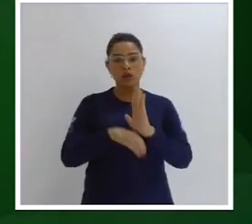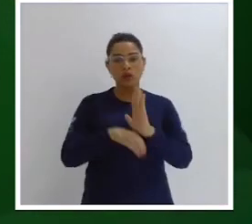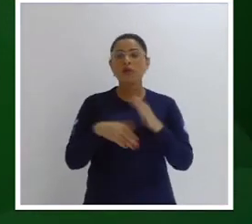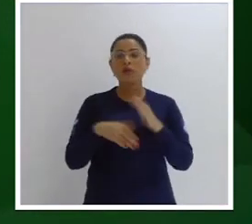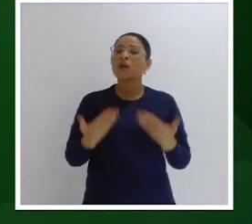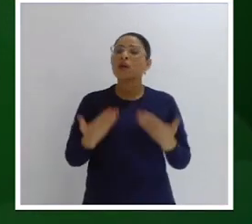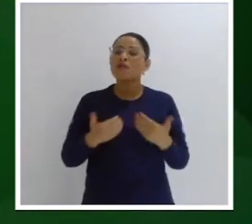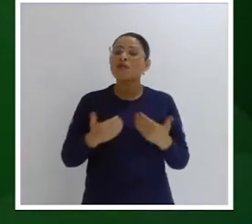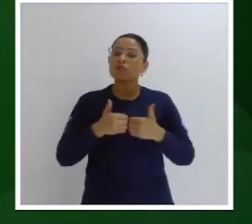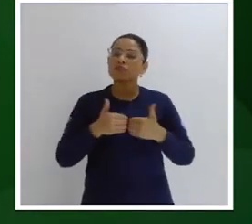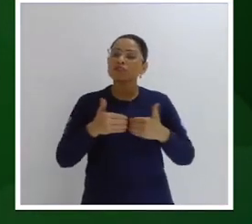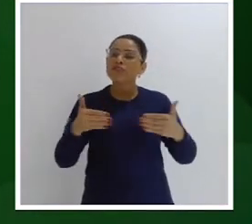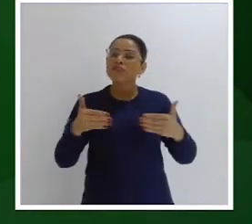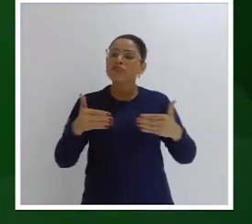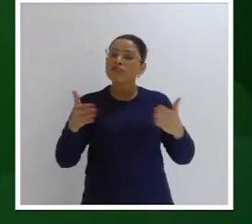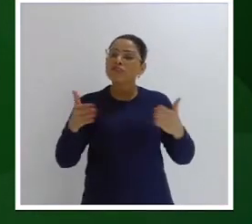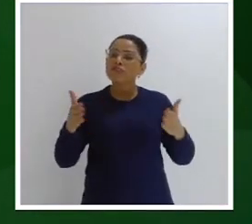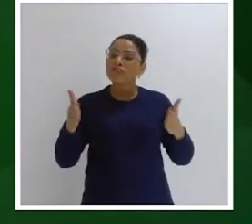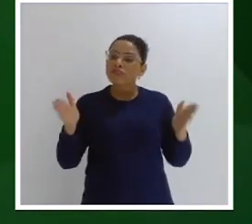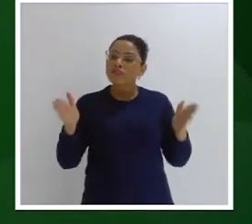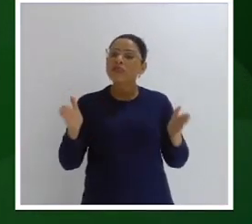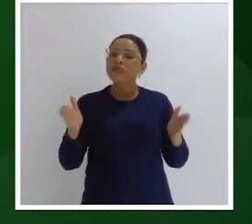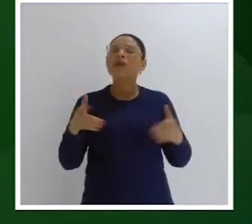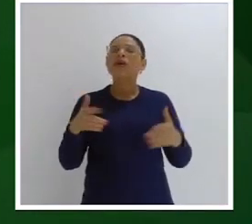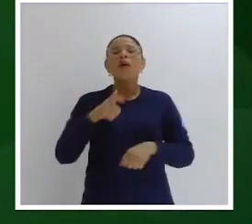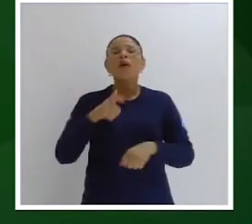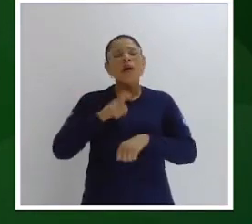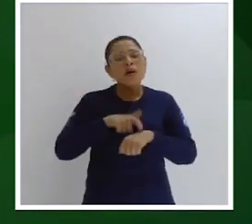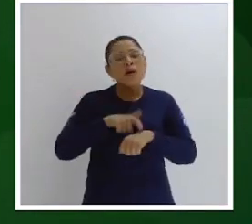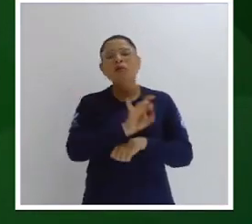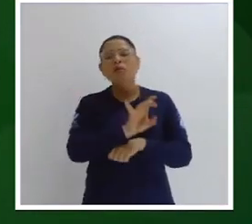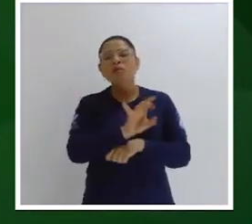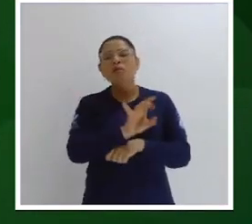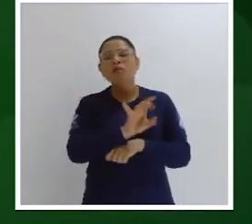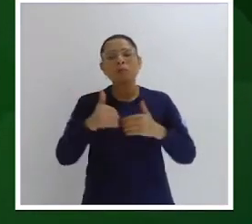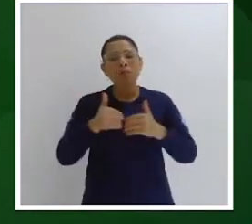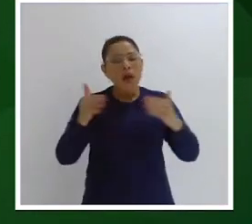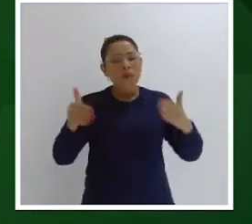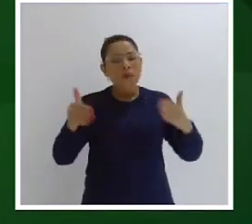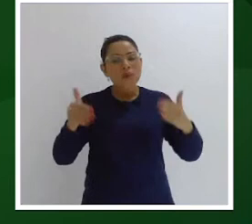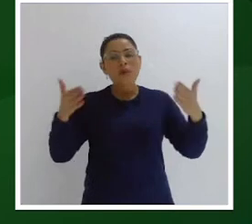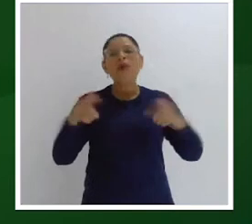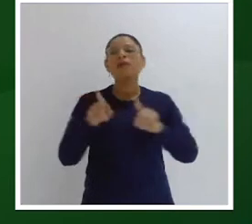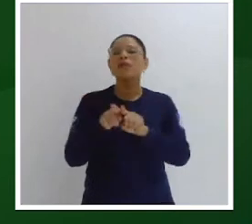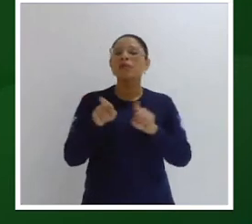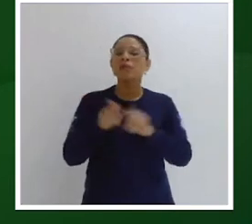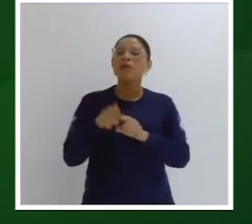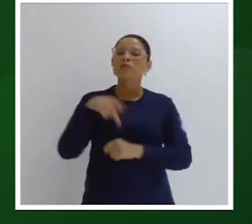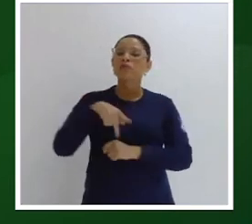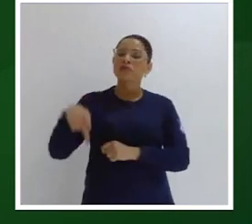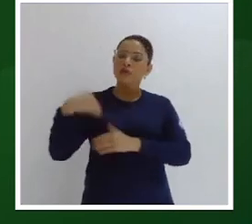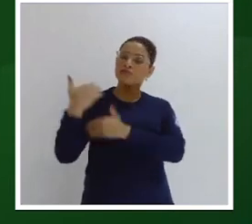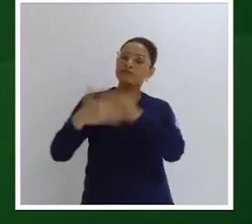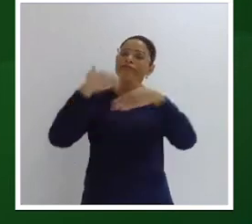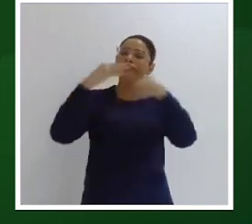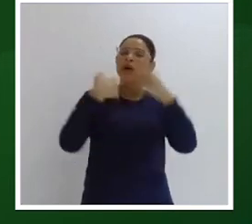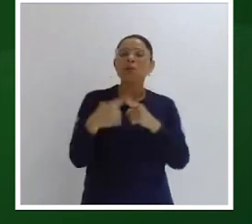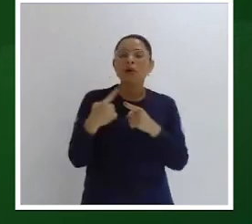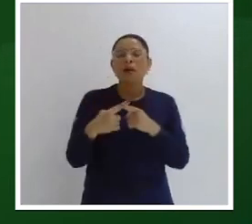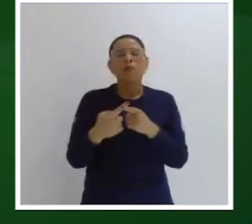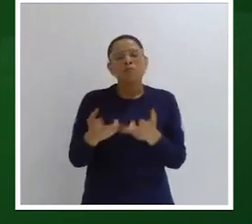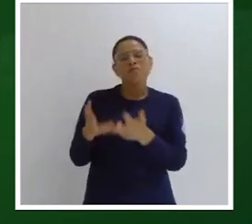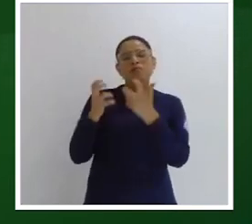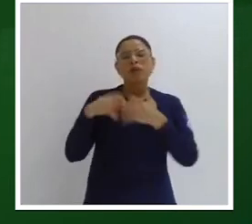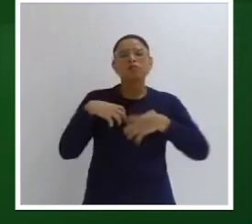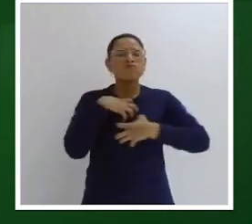nós somos ampliando então cada hora a gente ampliava um pouquinho mais os professores porque a gente começou a ver angústia dos professores